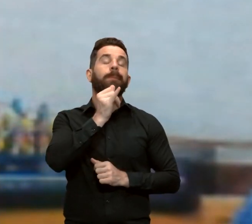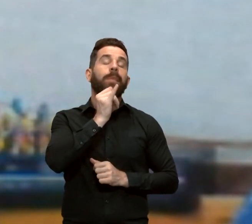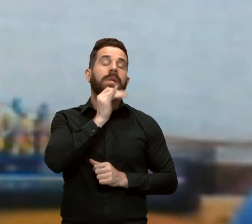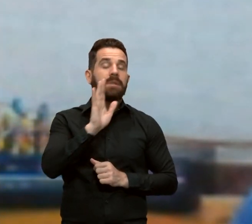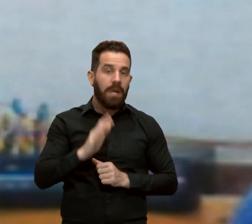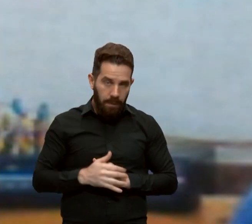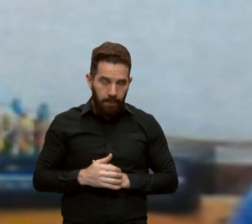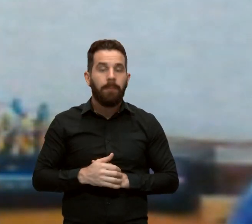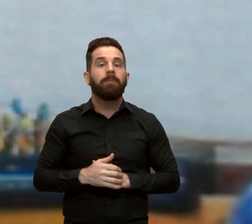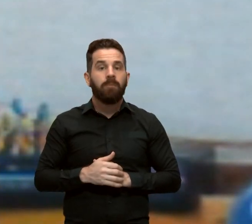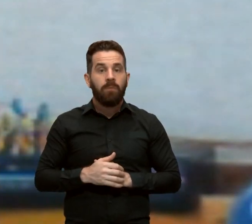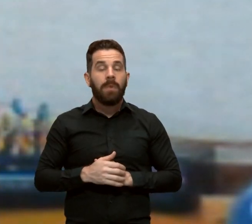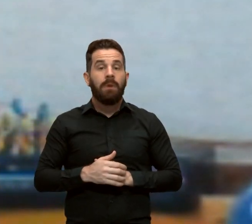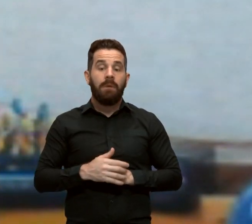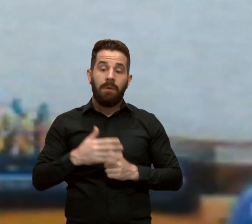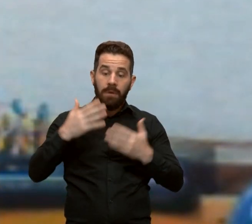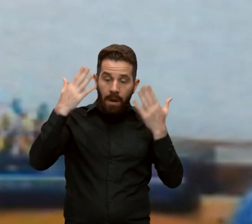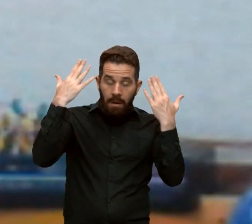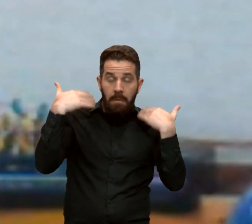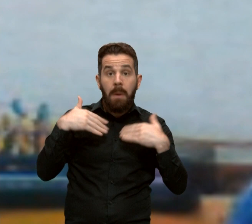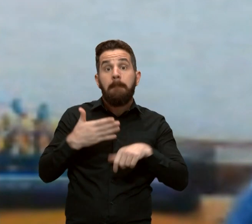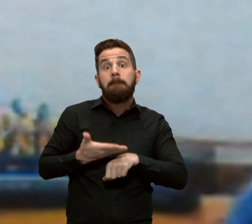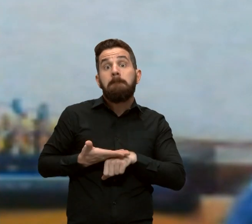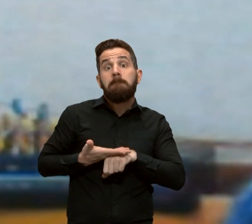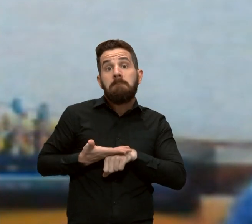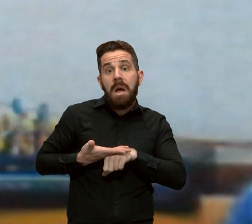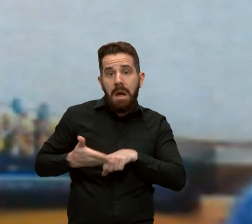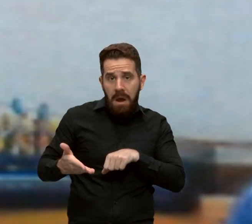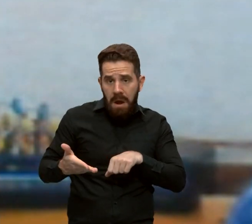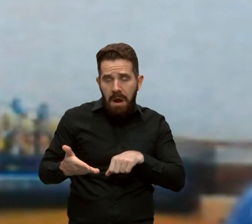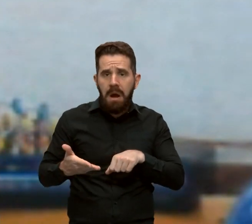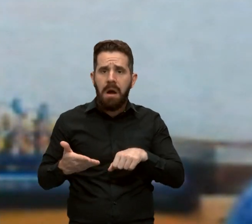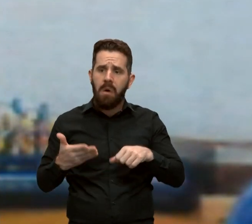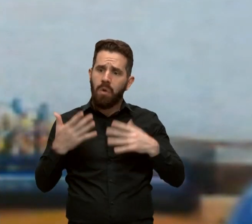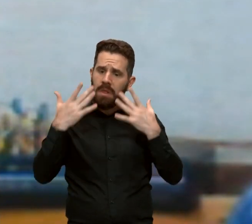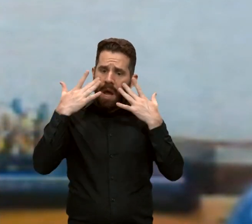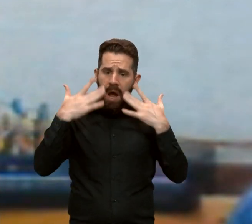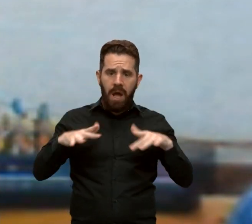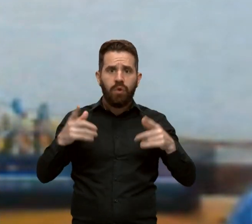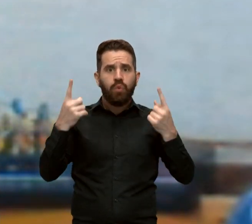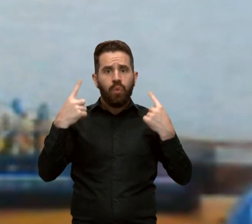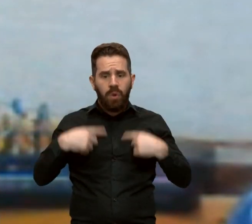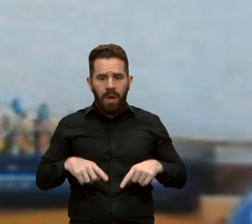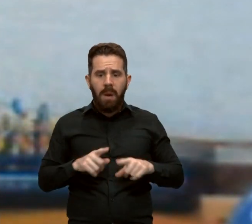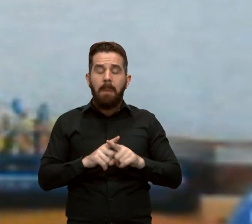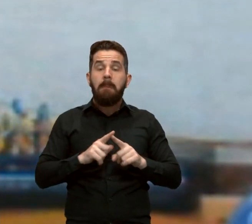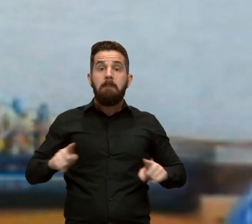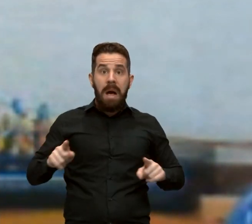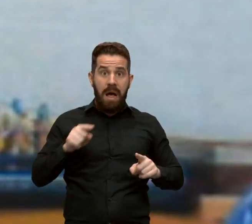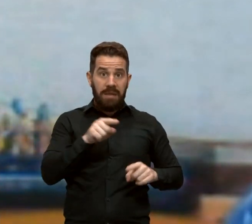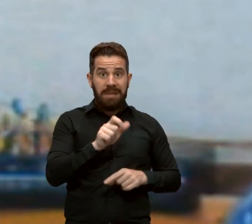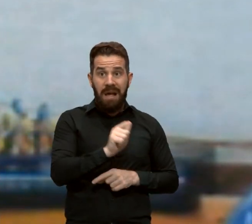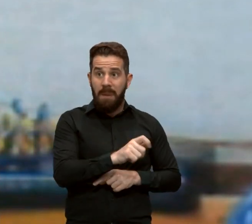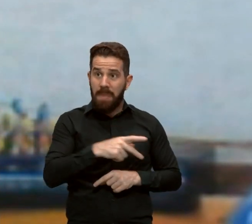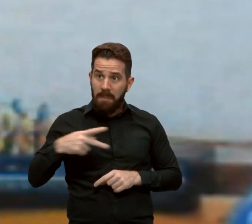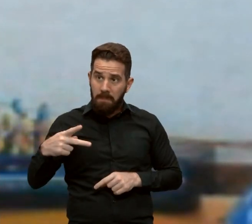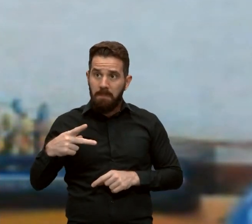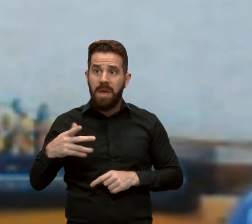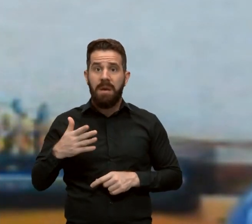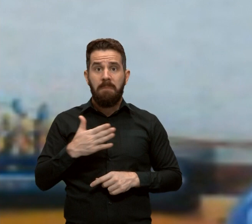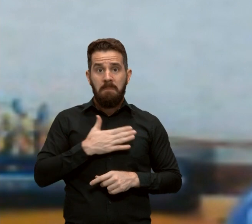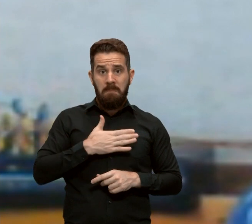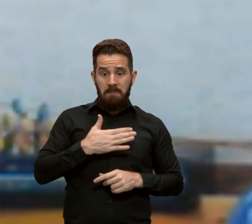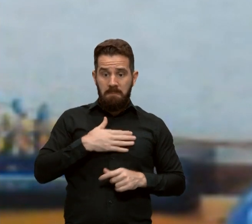aqui com toda a minha naturalidade, mas com esse aplicativo, o meu retrato, a minha imagem, ela pode se